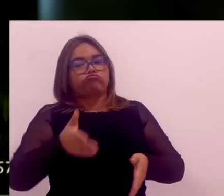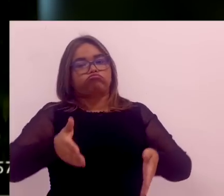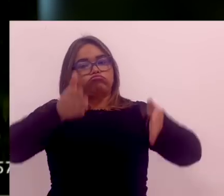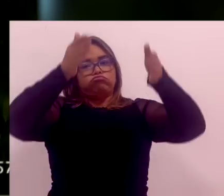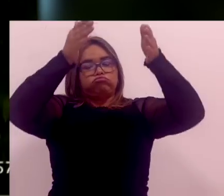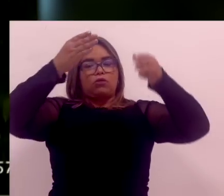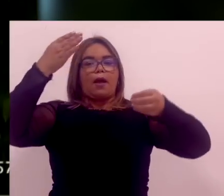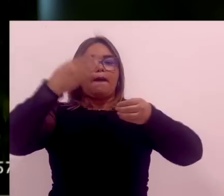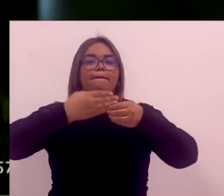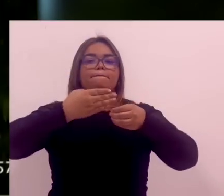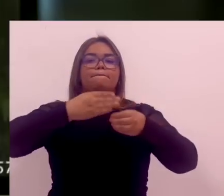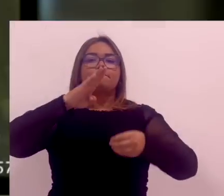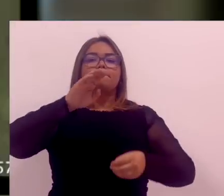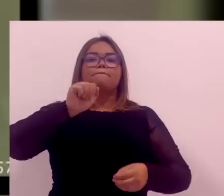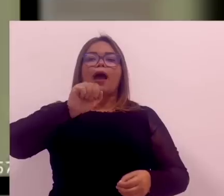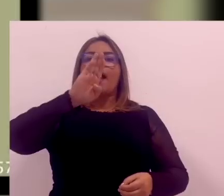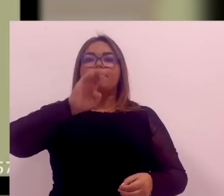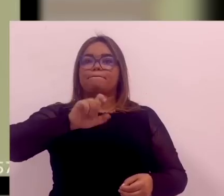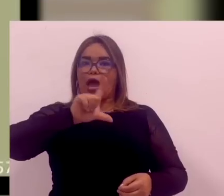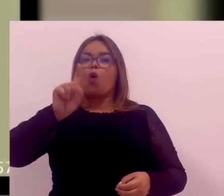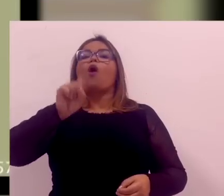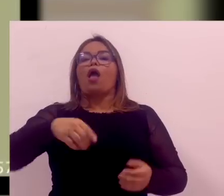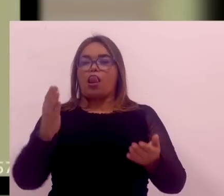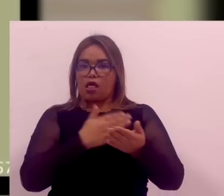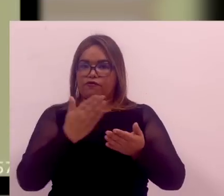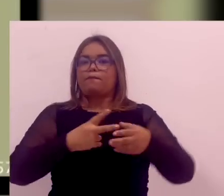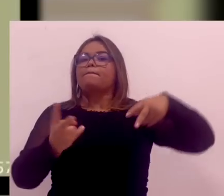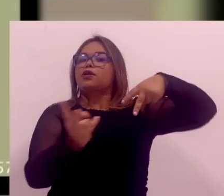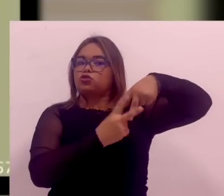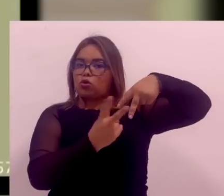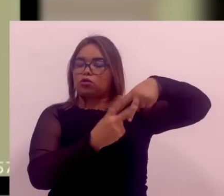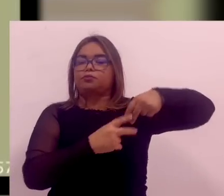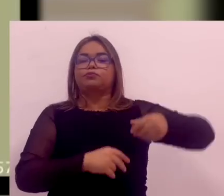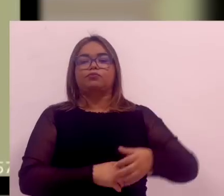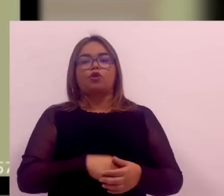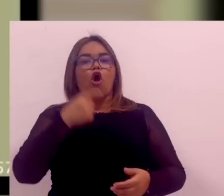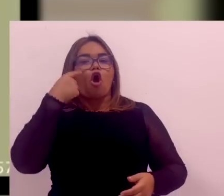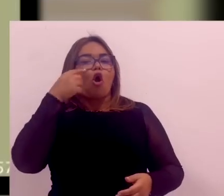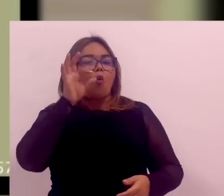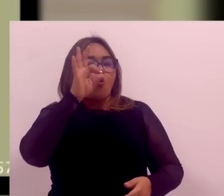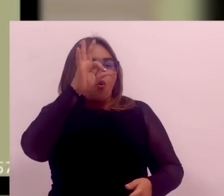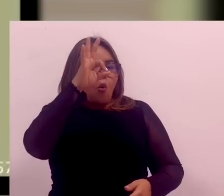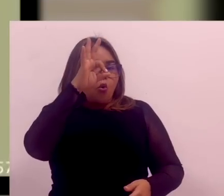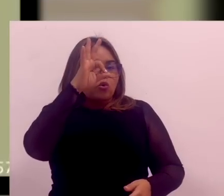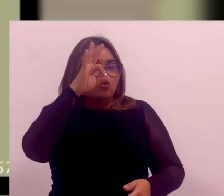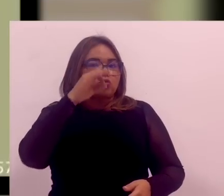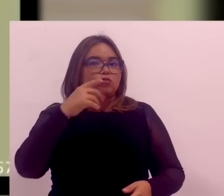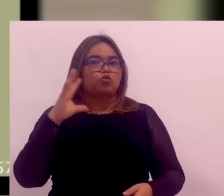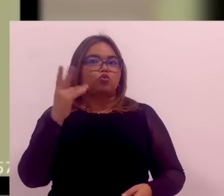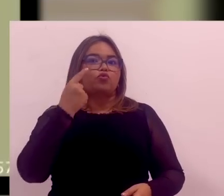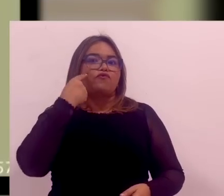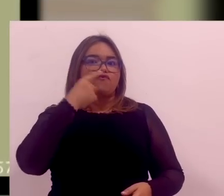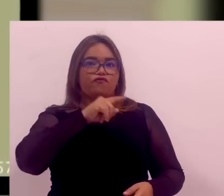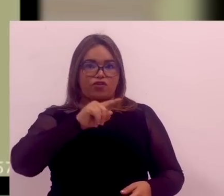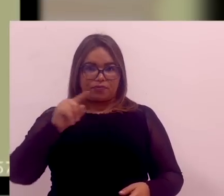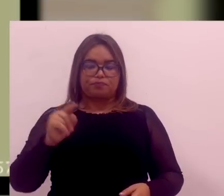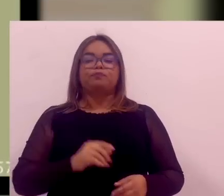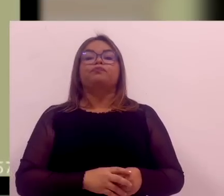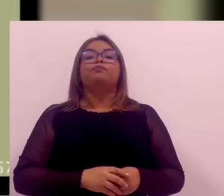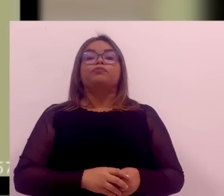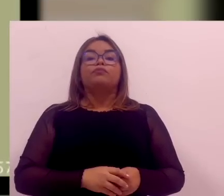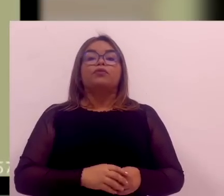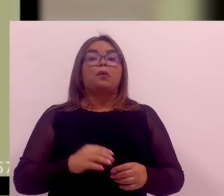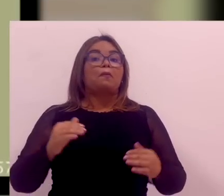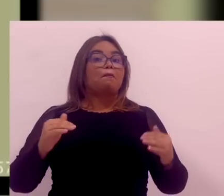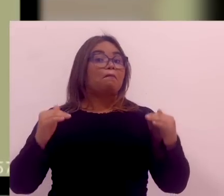Babel. Isso vem de uma fonte maçônica. Ali em cima está o olho que tudo vê. É interessante que um dos